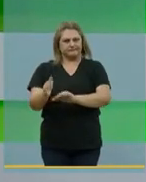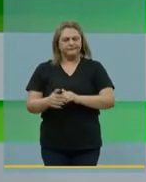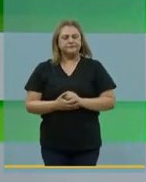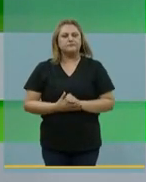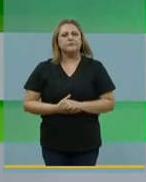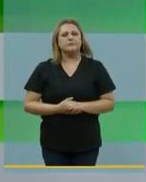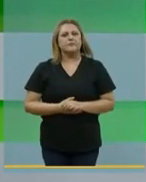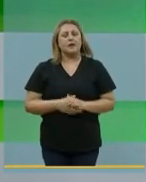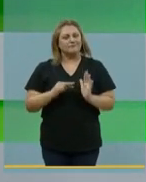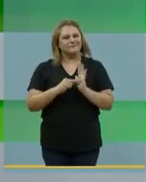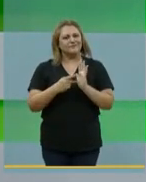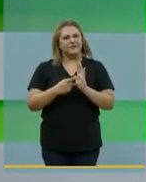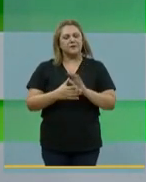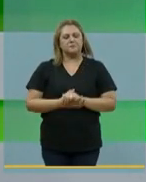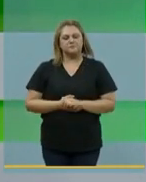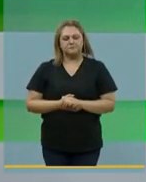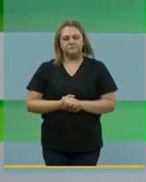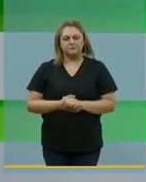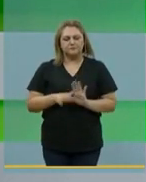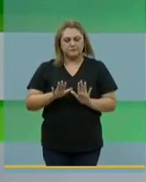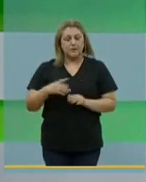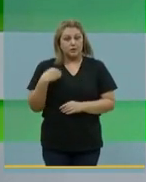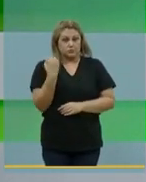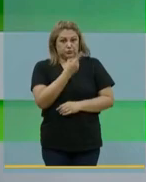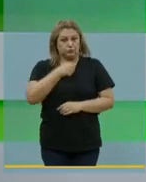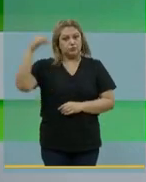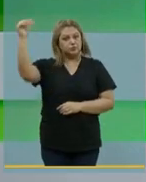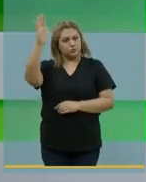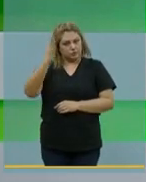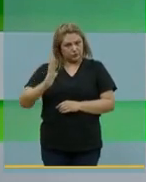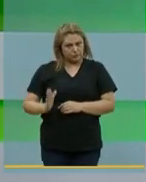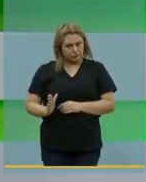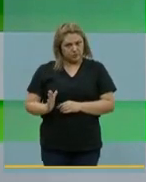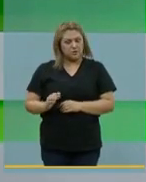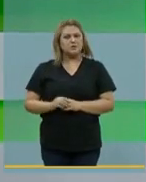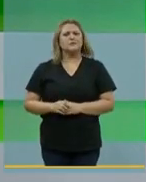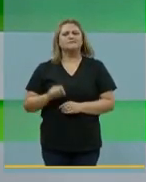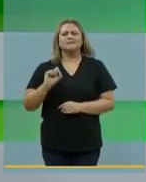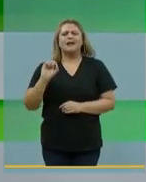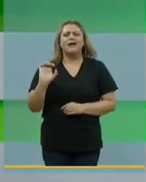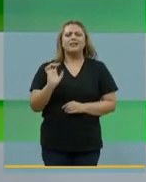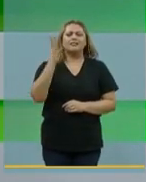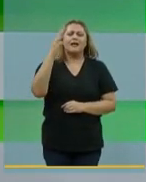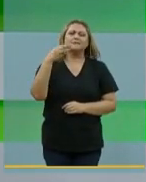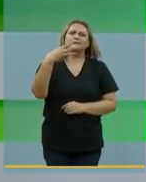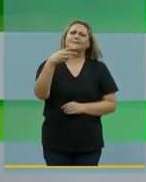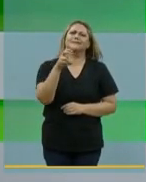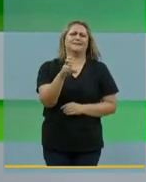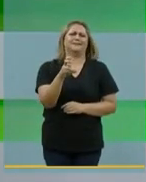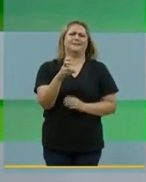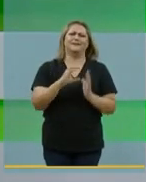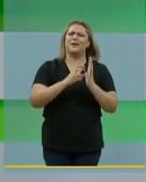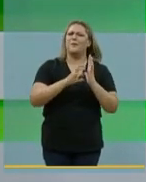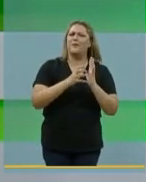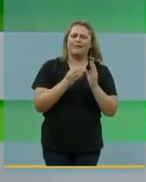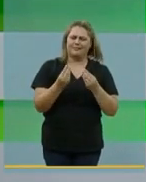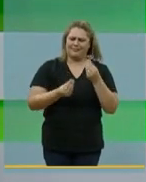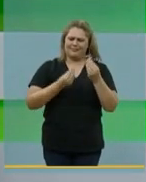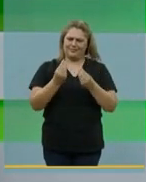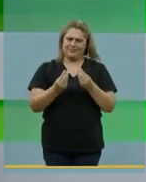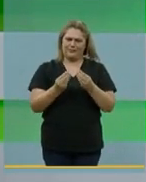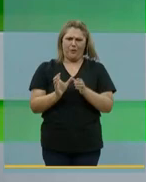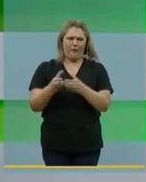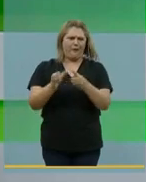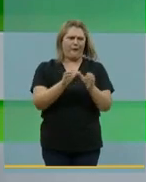com a lés só no brasil para ter 35 a partidos políticos pior do que